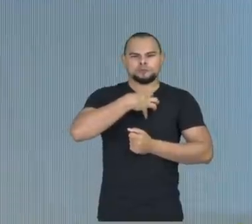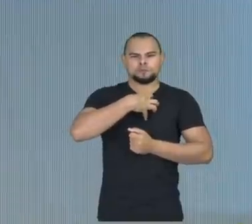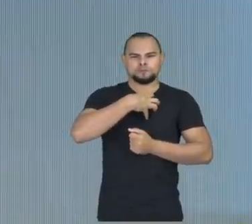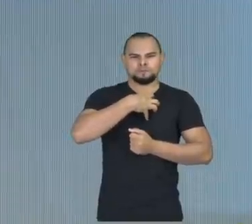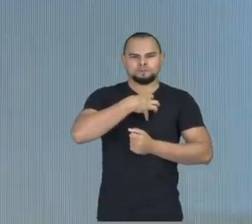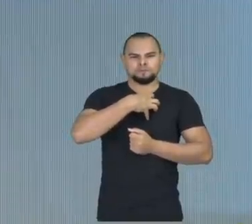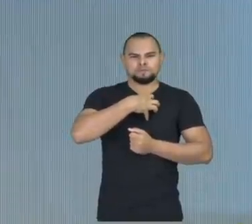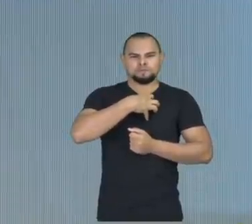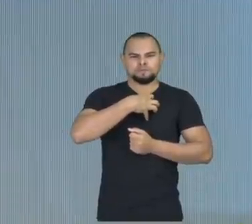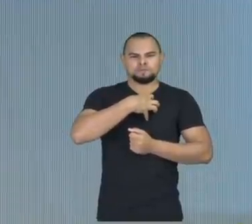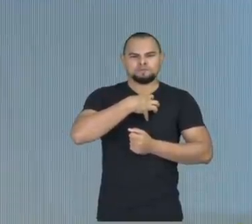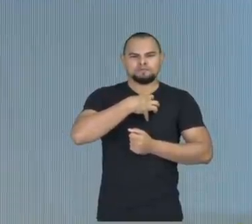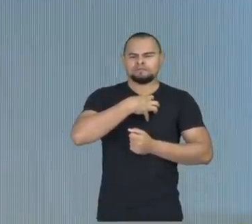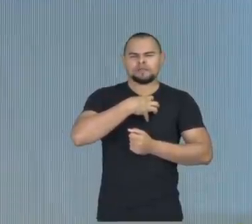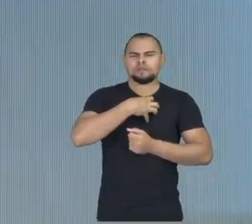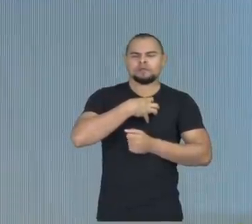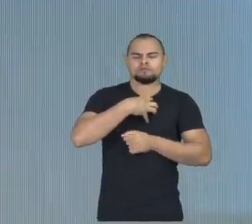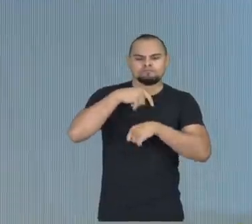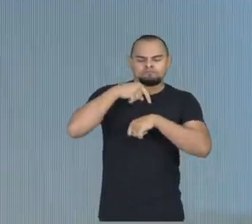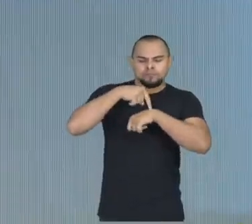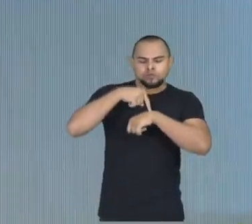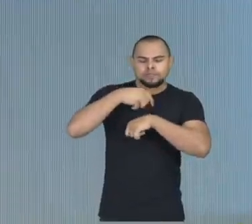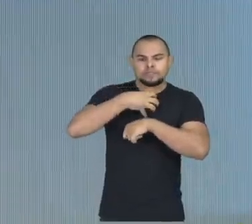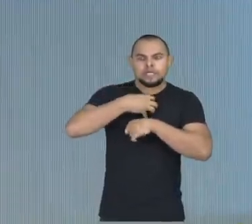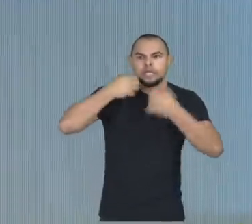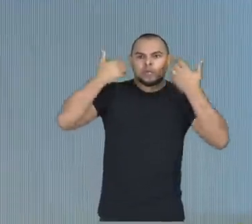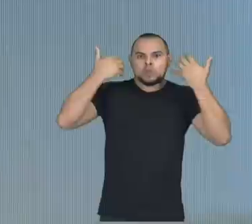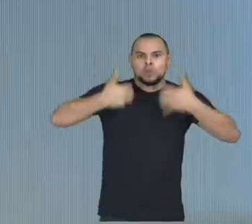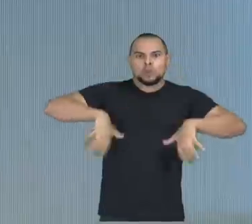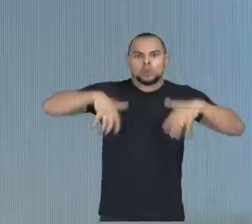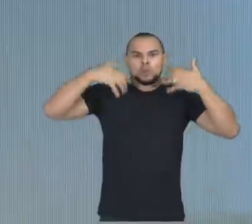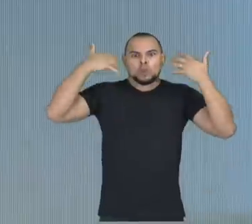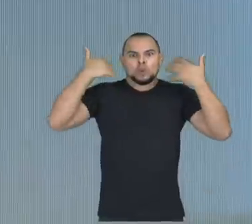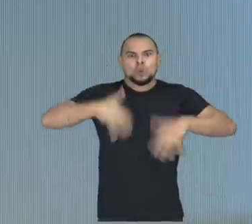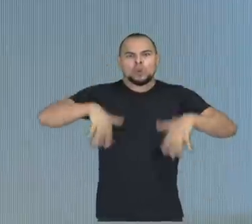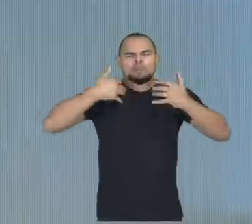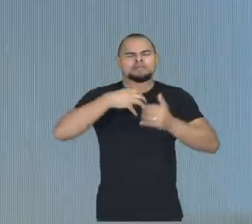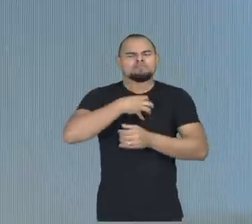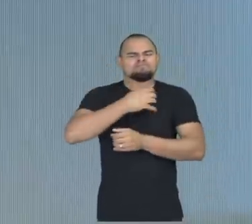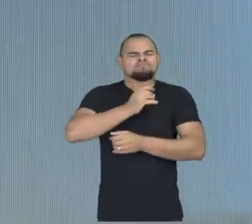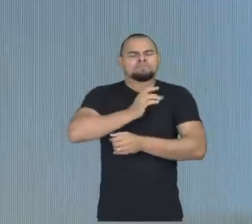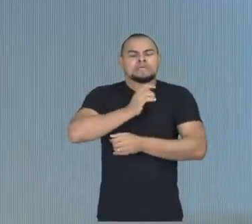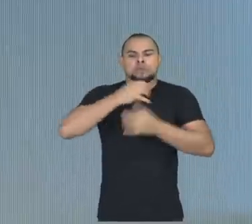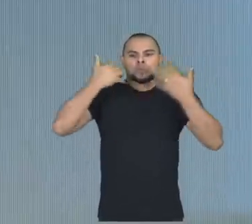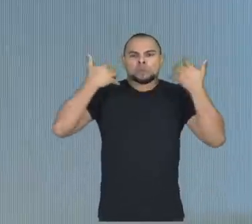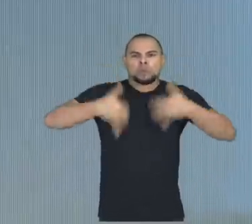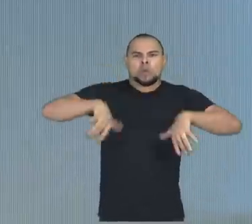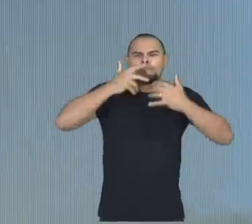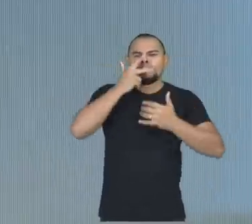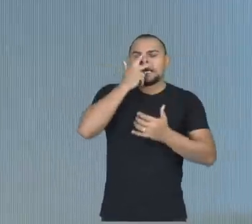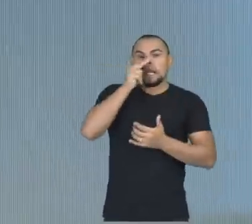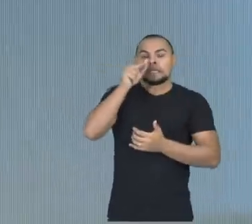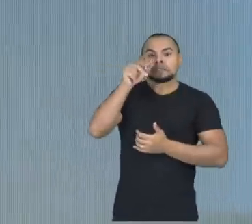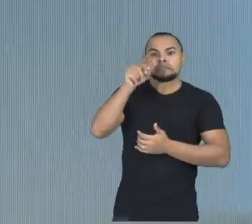por um pouco de tempo, um medo, um temor muito grande. Como se o inferno